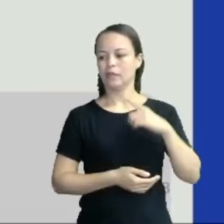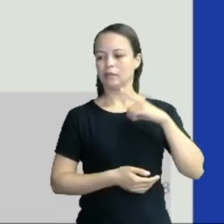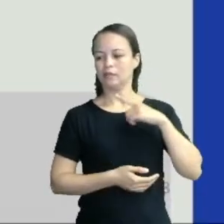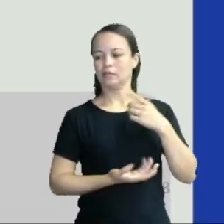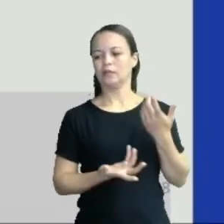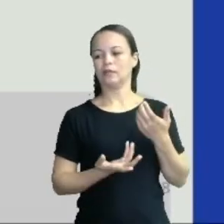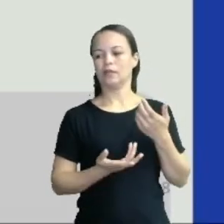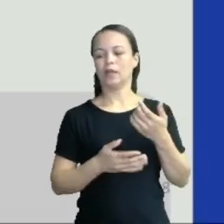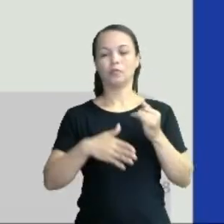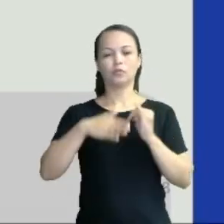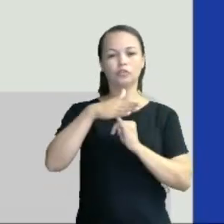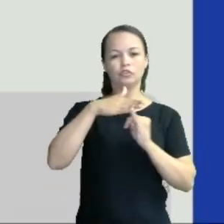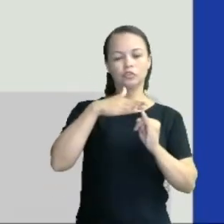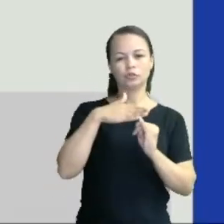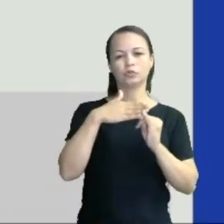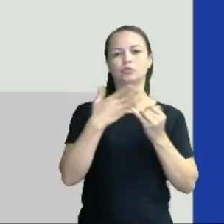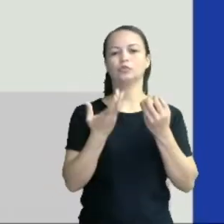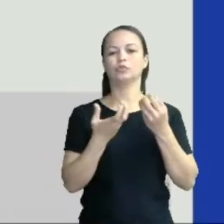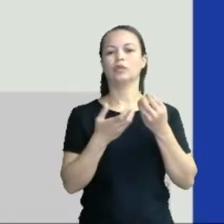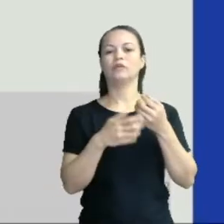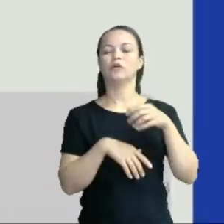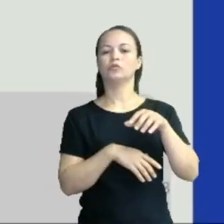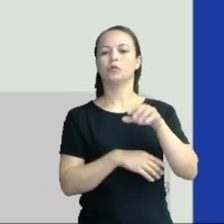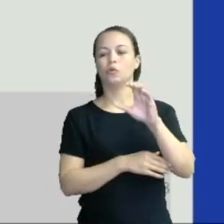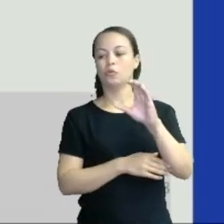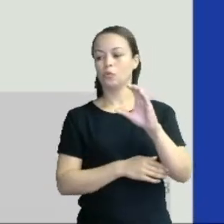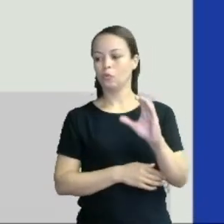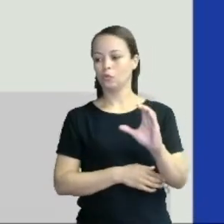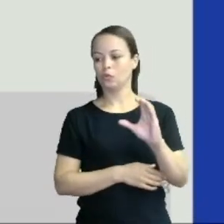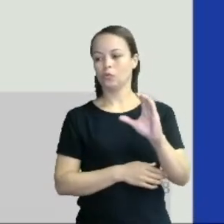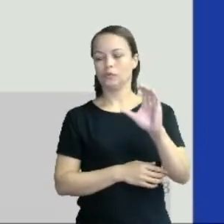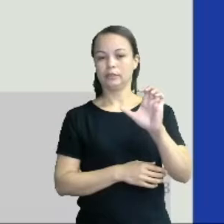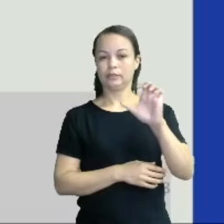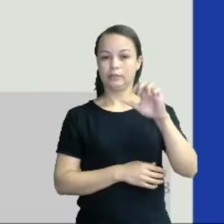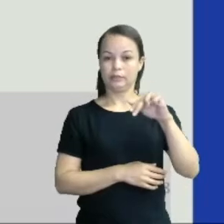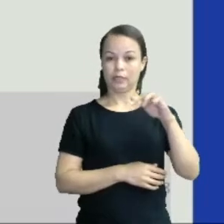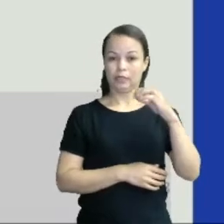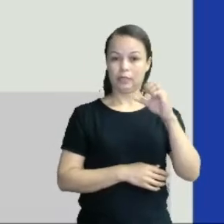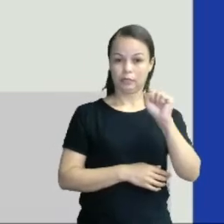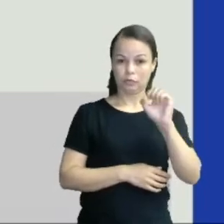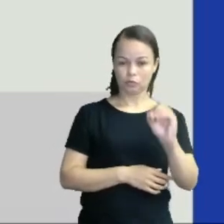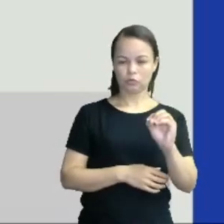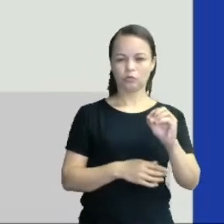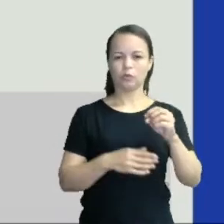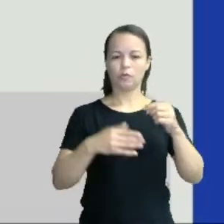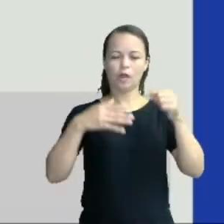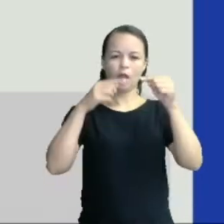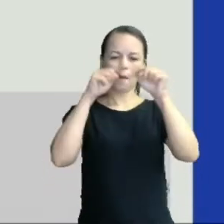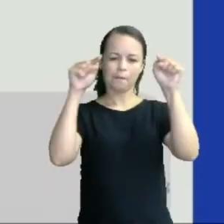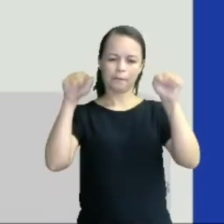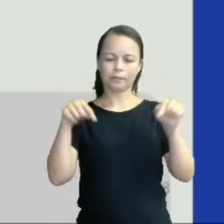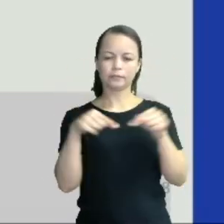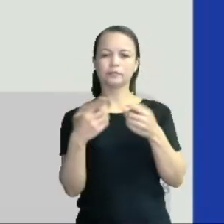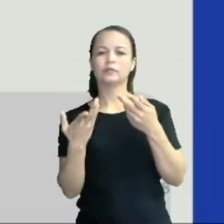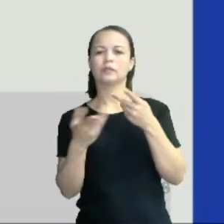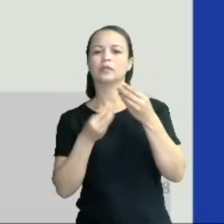o Instituto levantou um censo sobre a quantidade de palavras homônimas e parônimas. Censo aqui quer